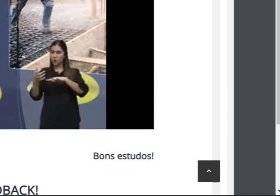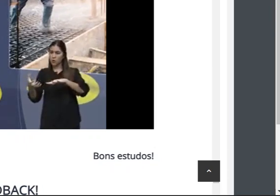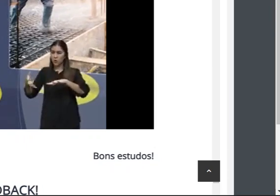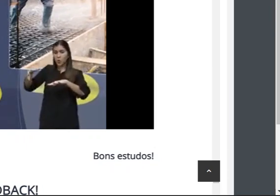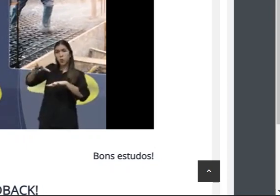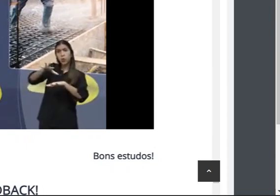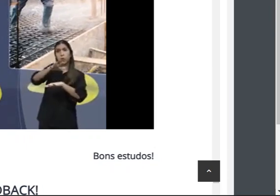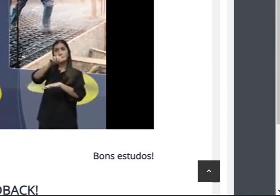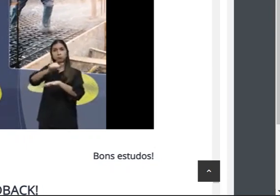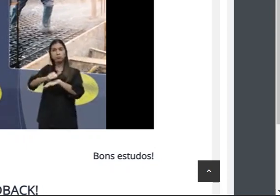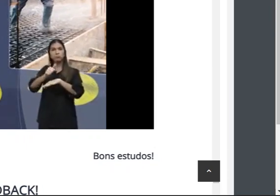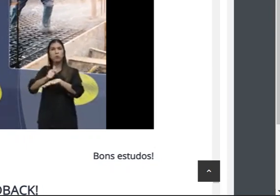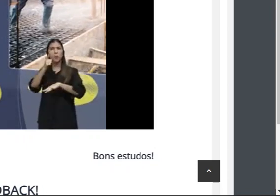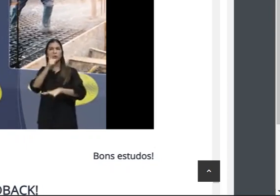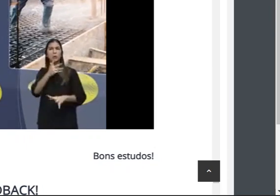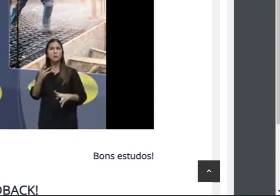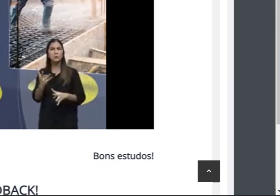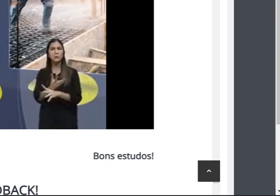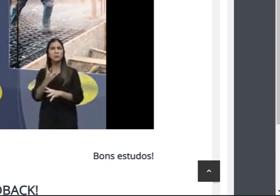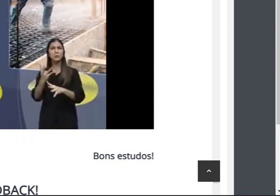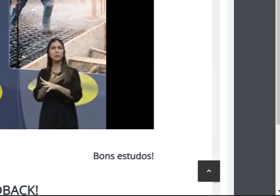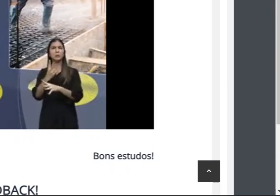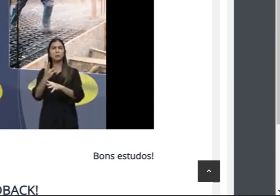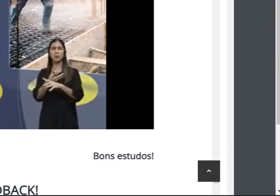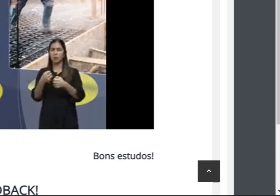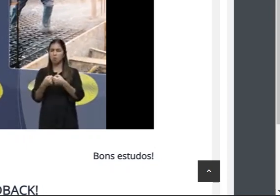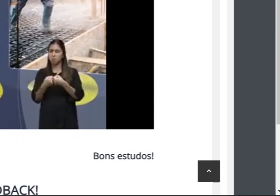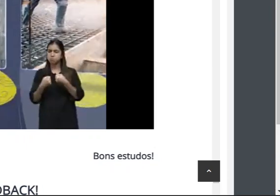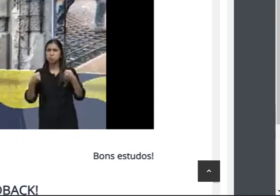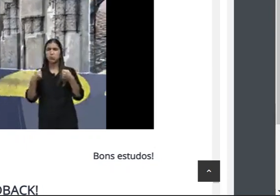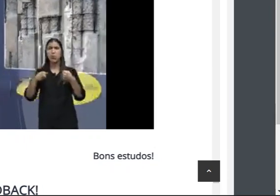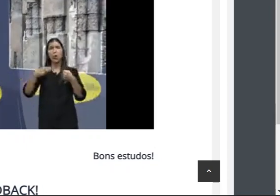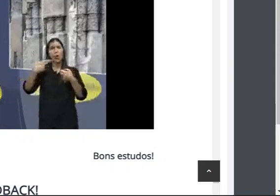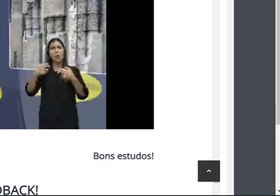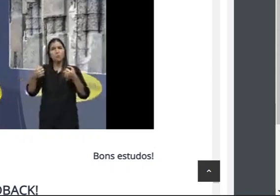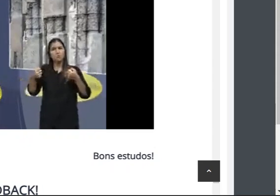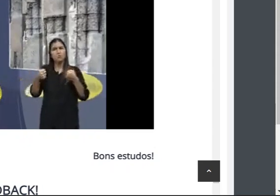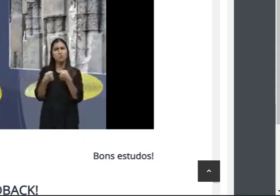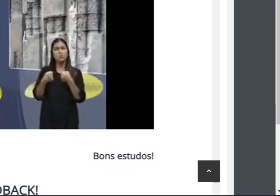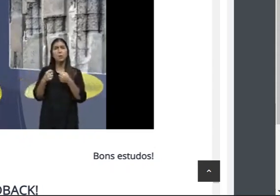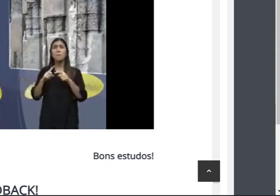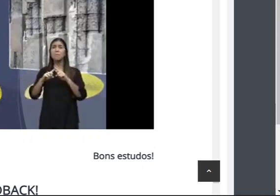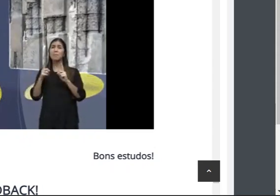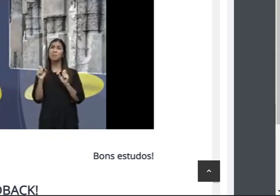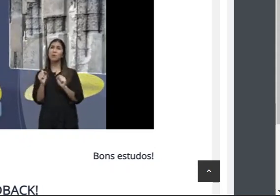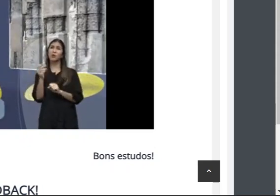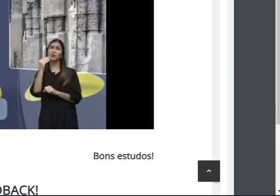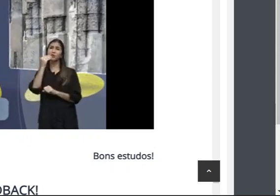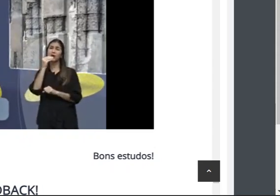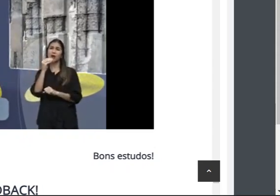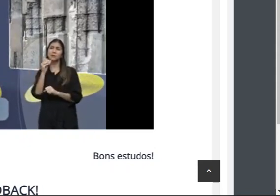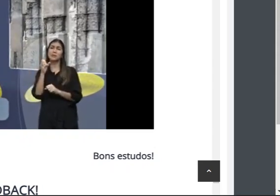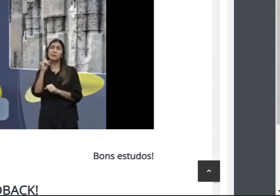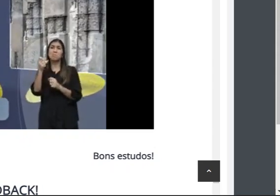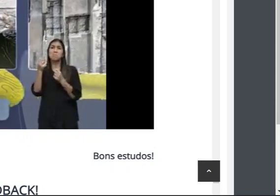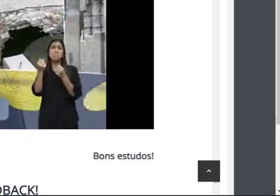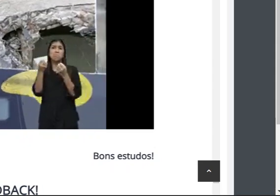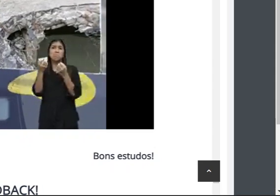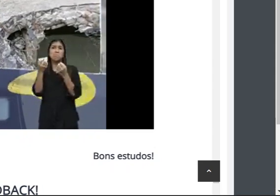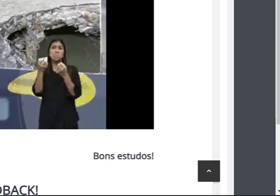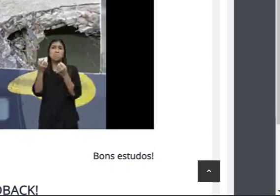aumenta a resistência às tensões de compressão e de tração de cada peça, mas ainda podem ser frágeis a esforços muito